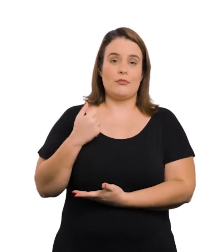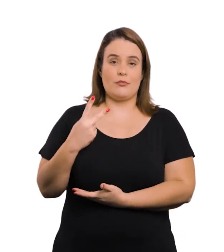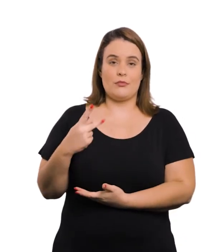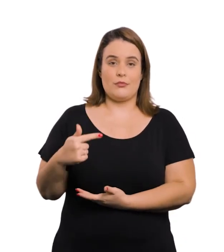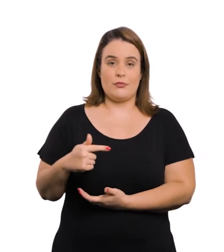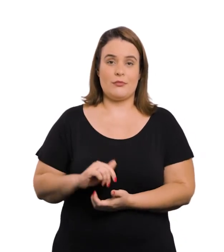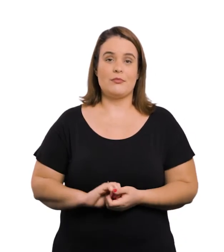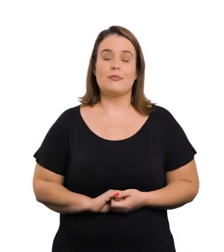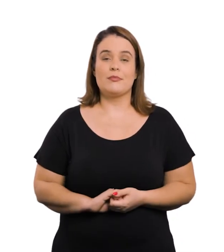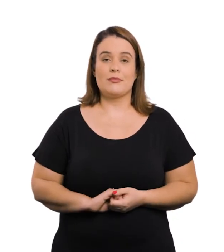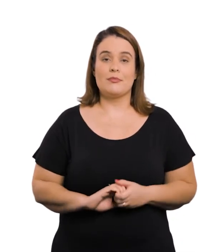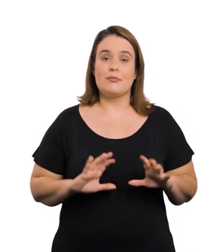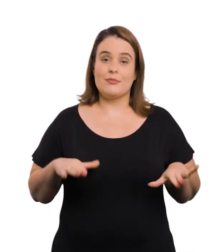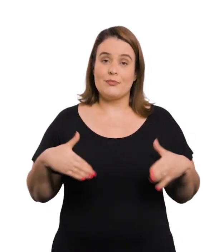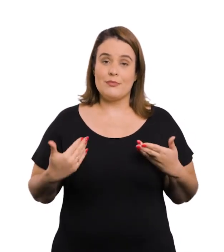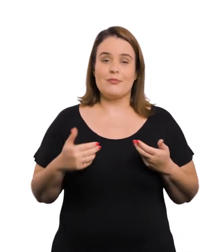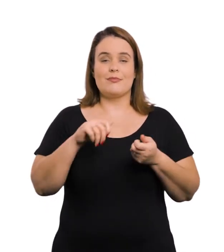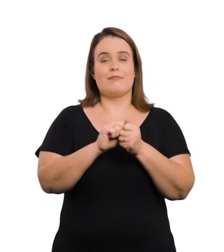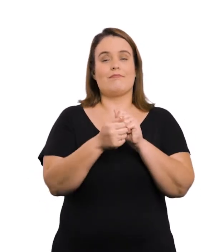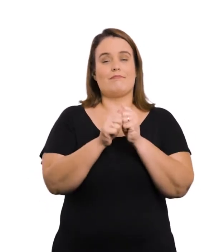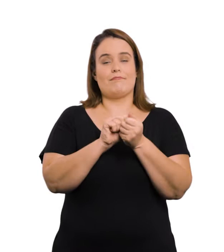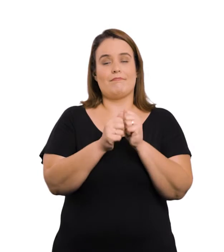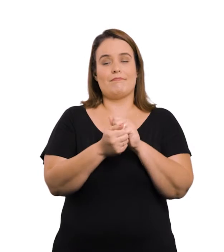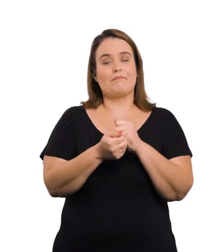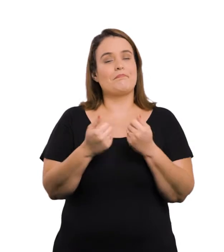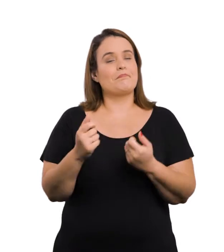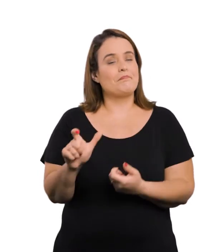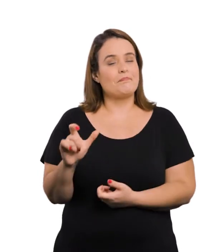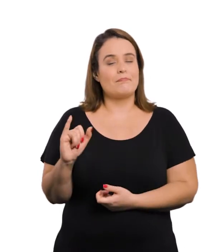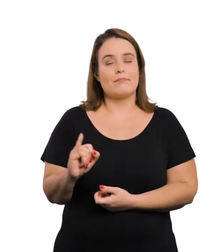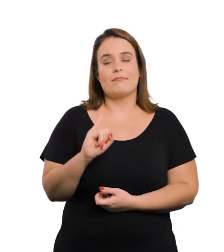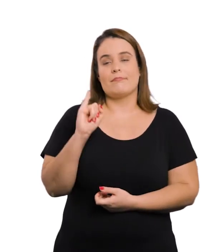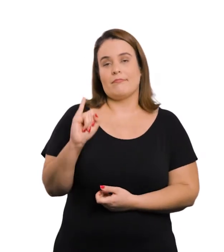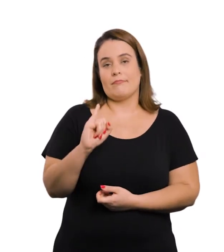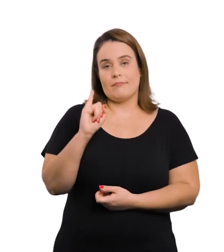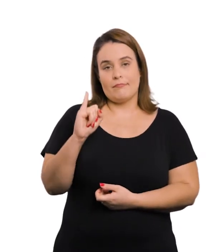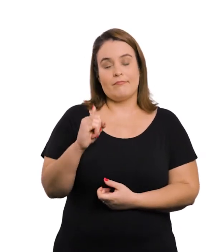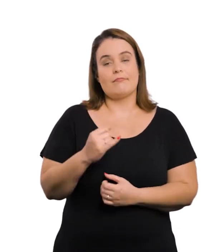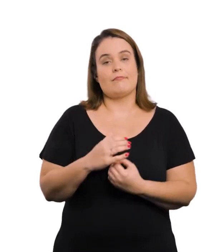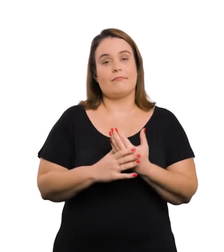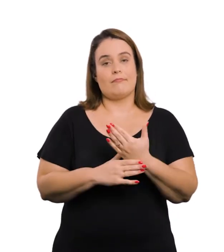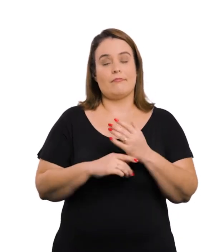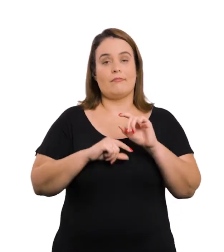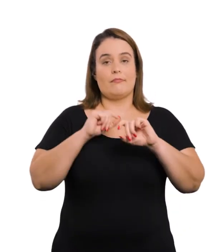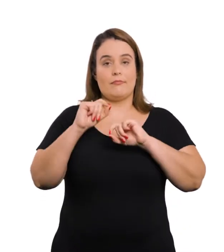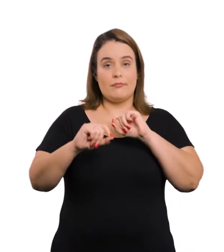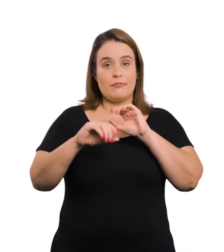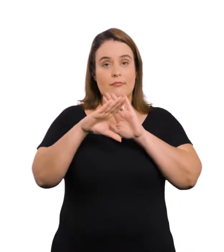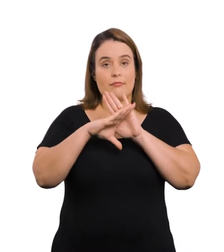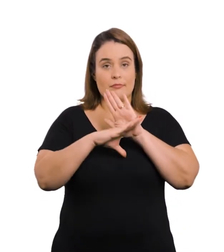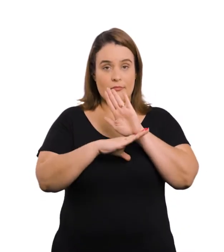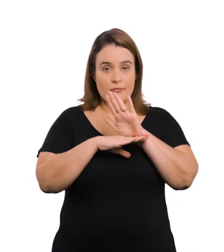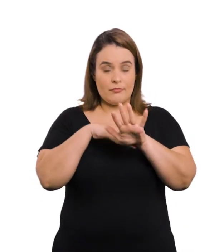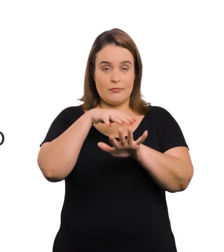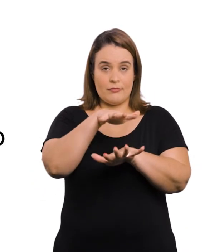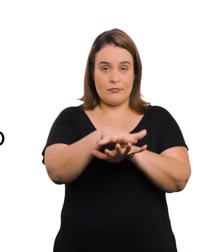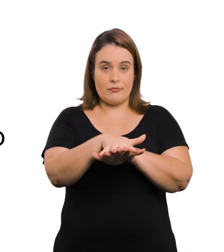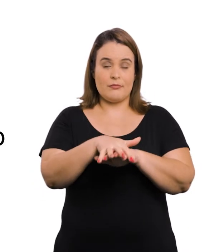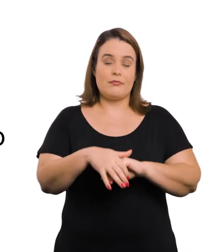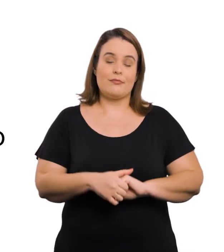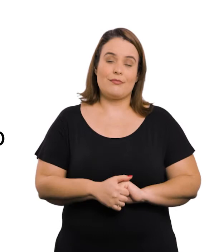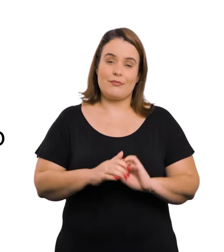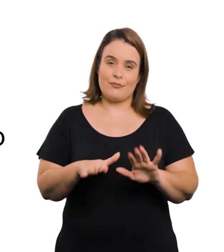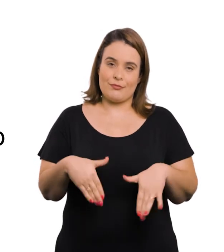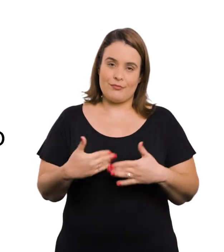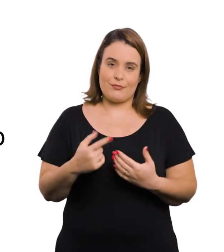27. Portanto, flexibilidade passa a ser uma palavra-chave para a construção do programa de inclusão.